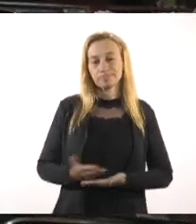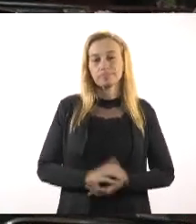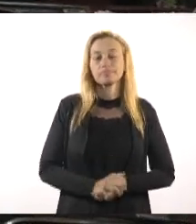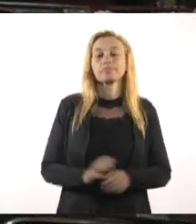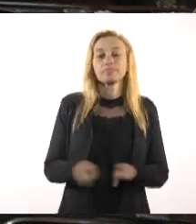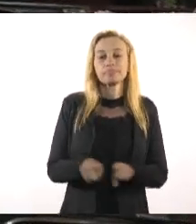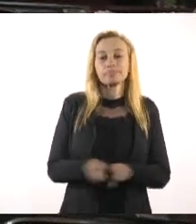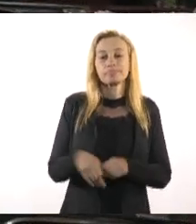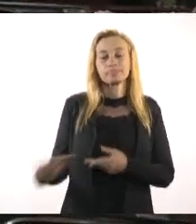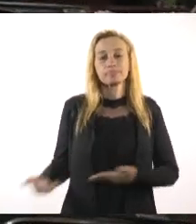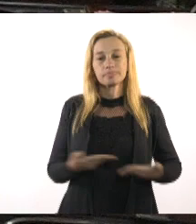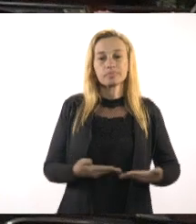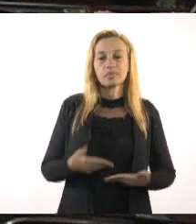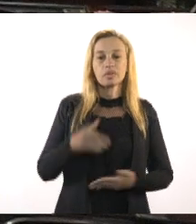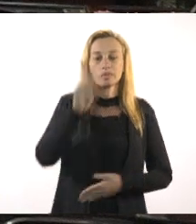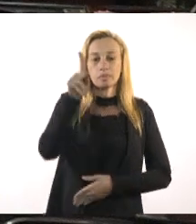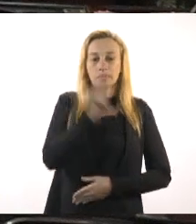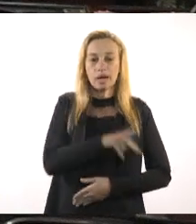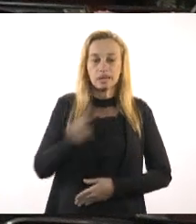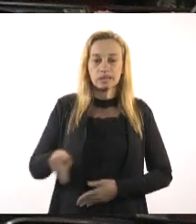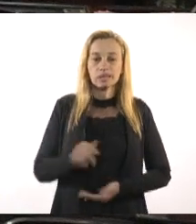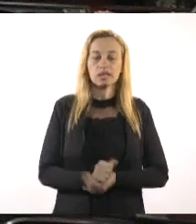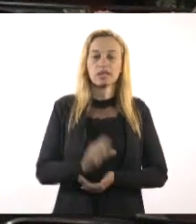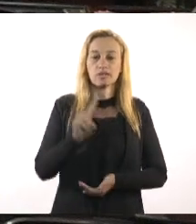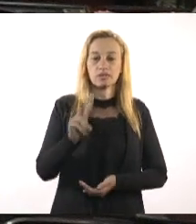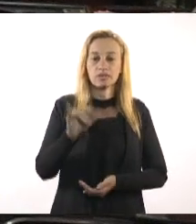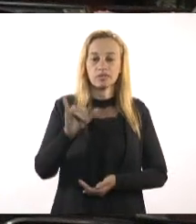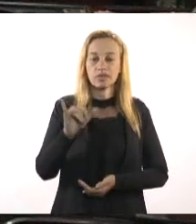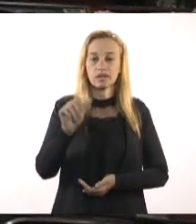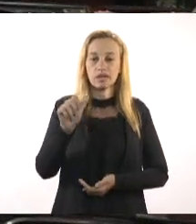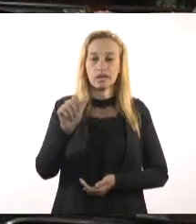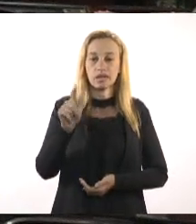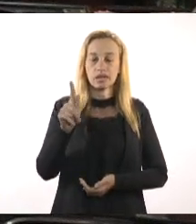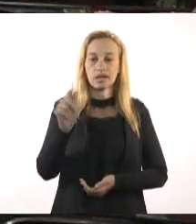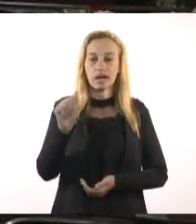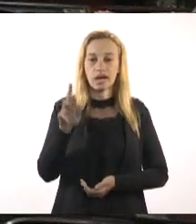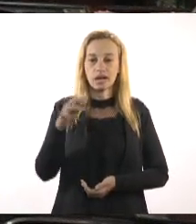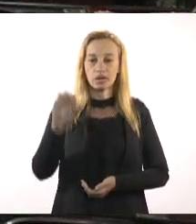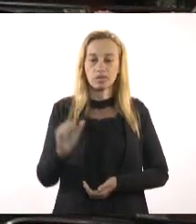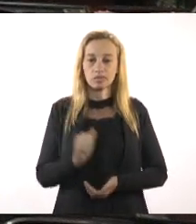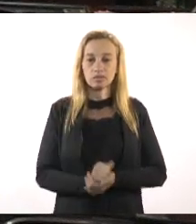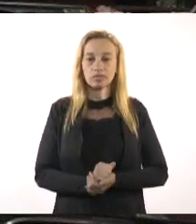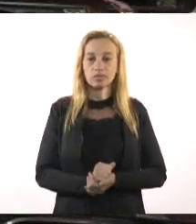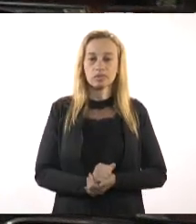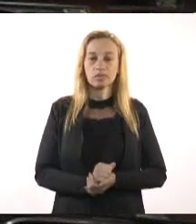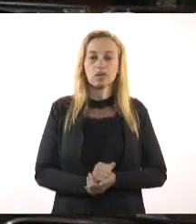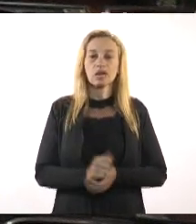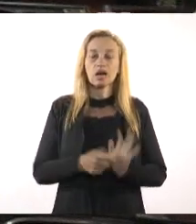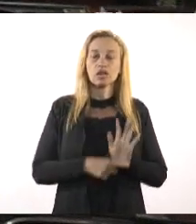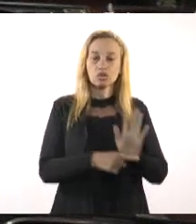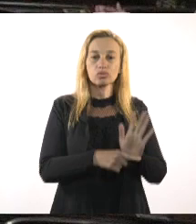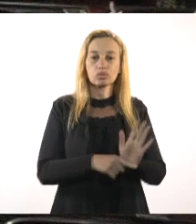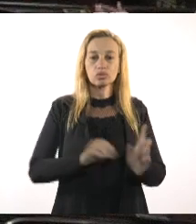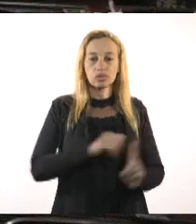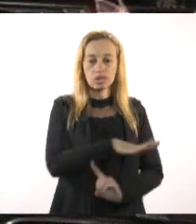Também convido o padre Manangão, vigário episcopal para a caridade social.